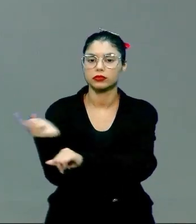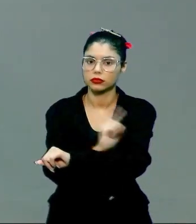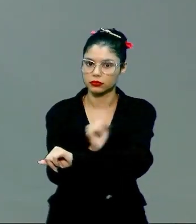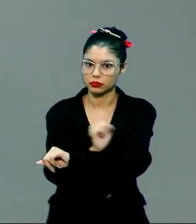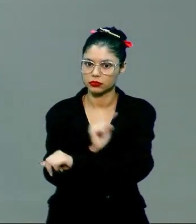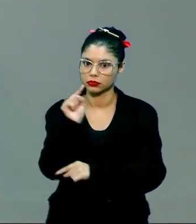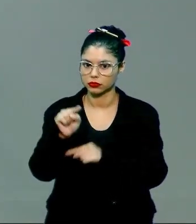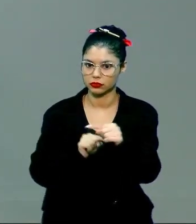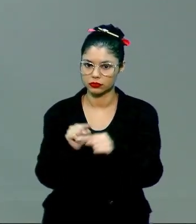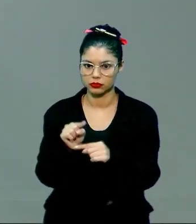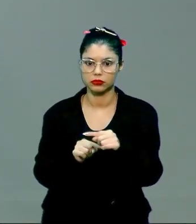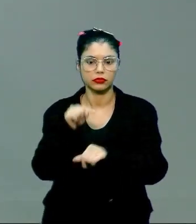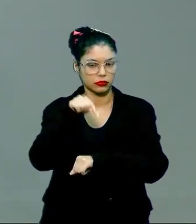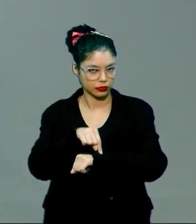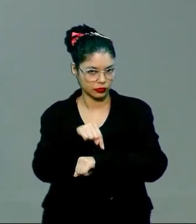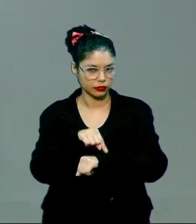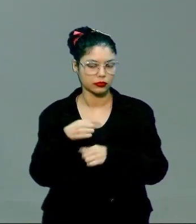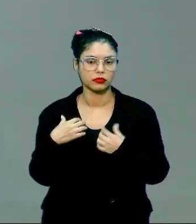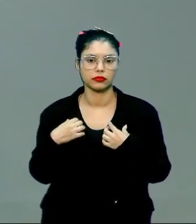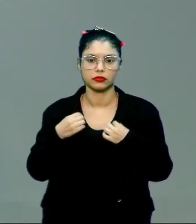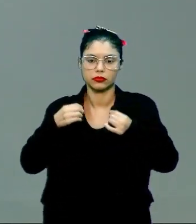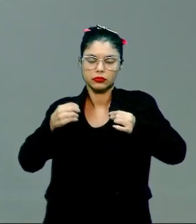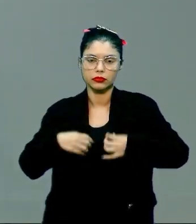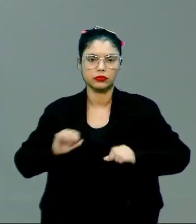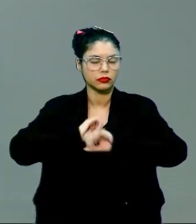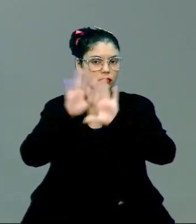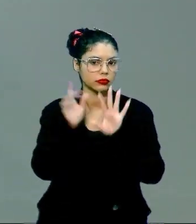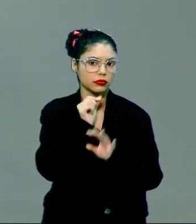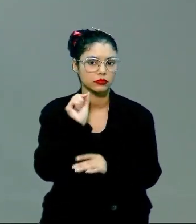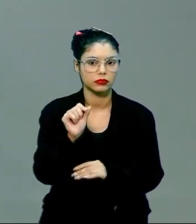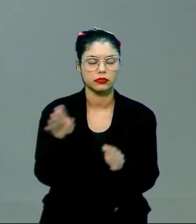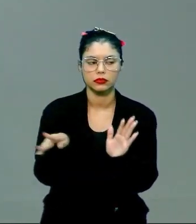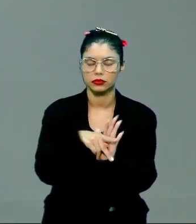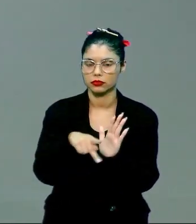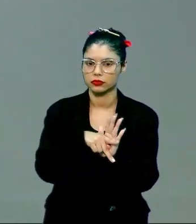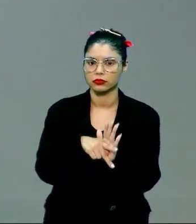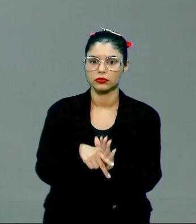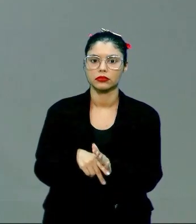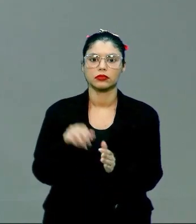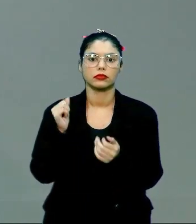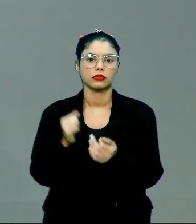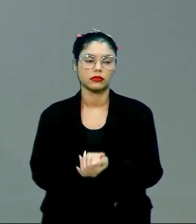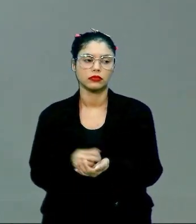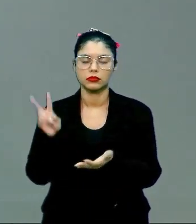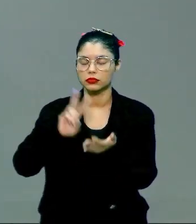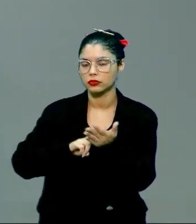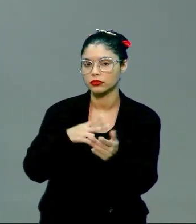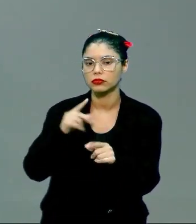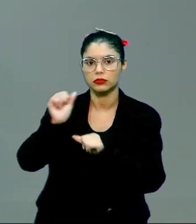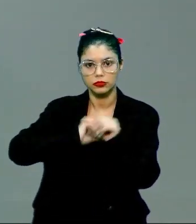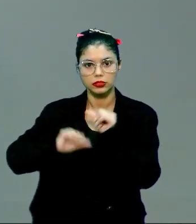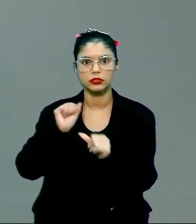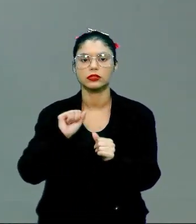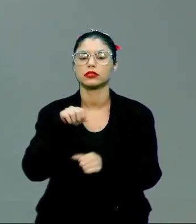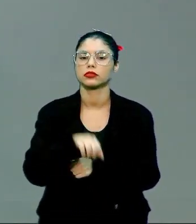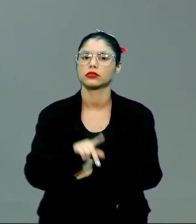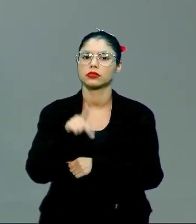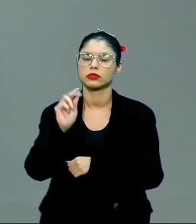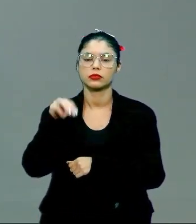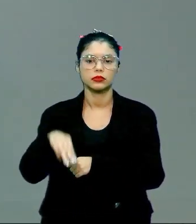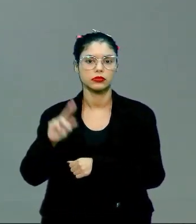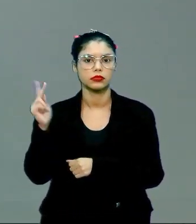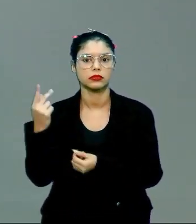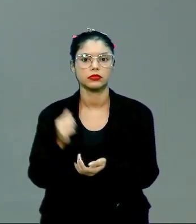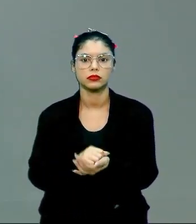velocidade dividido pelo tempo. Em muitos casos, como nesta própria questão, devemos converter quilômetros por hora para metros